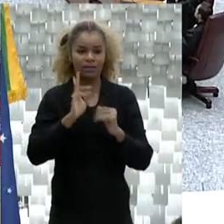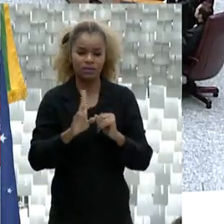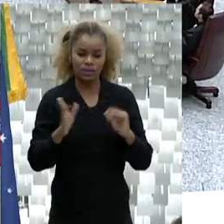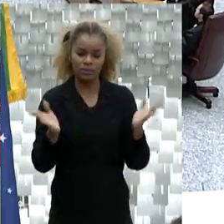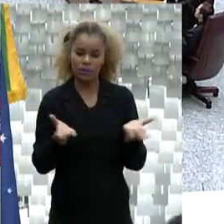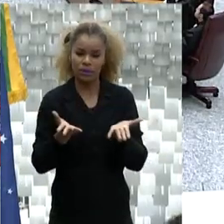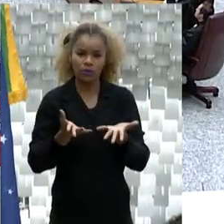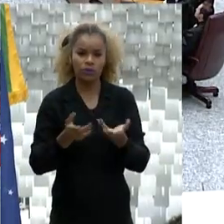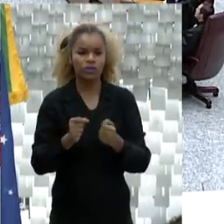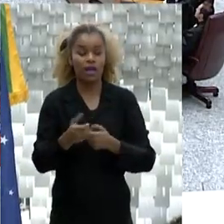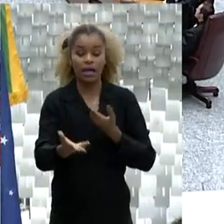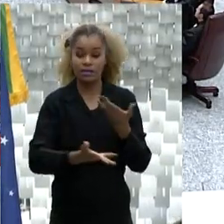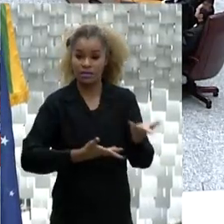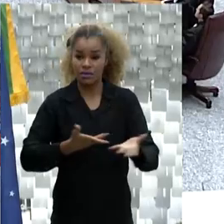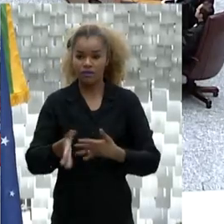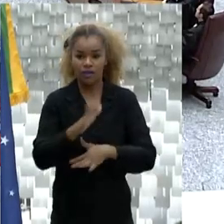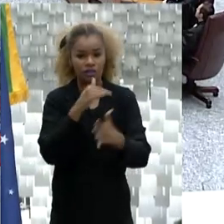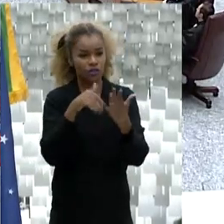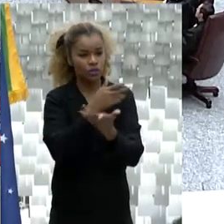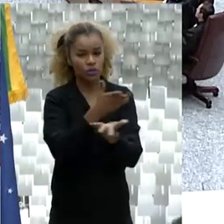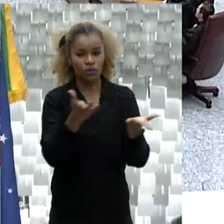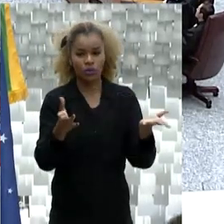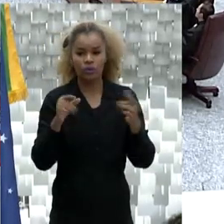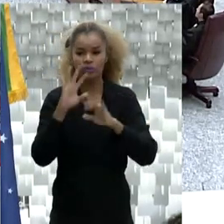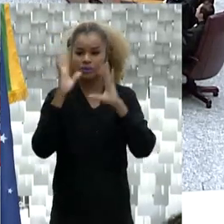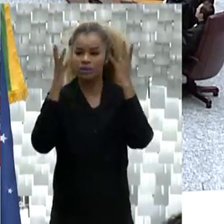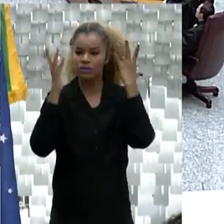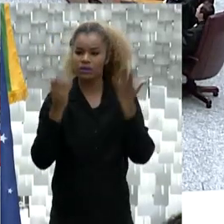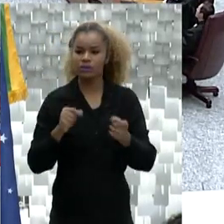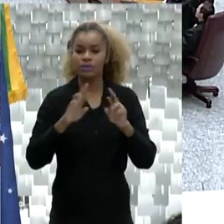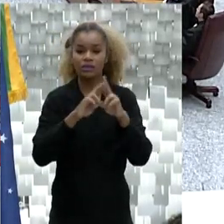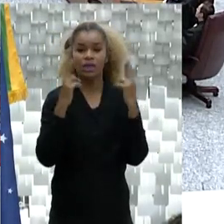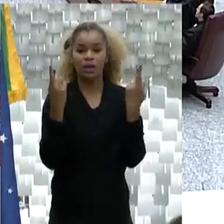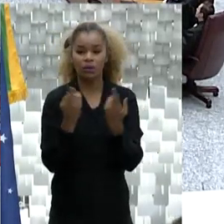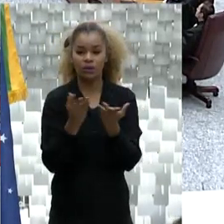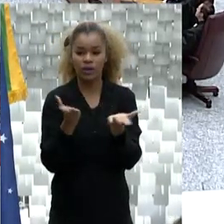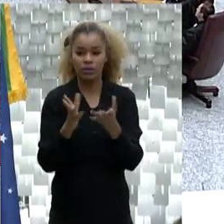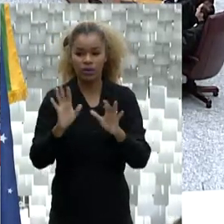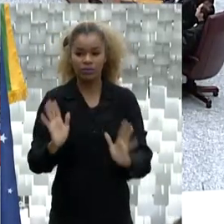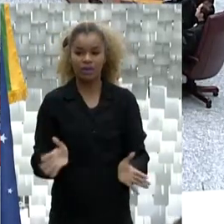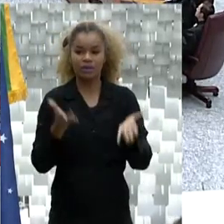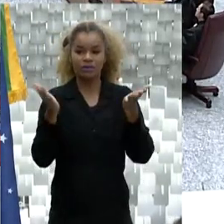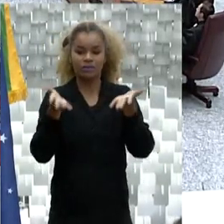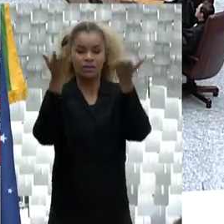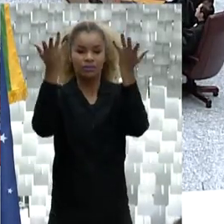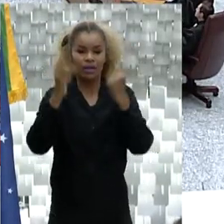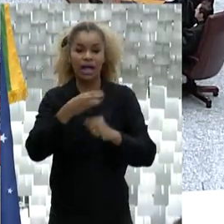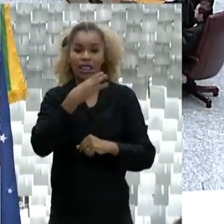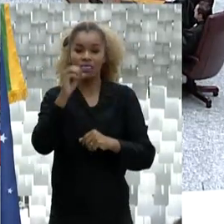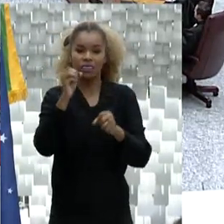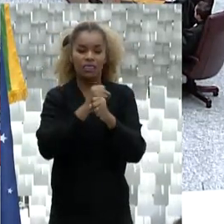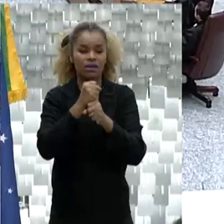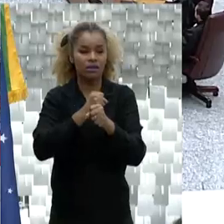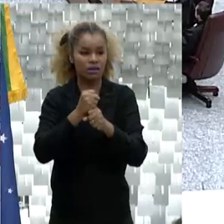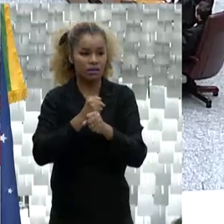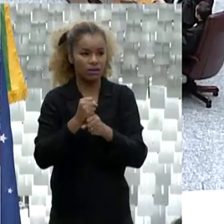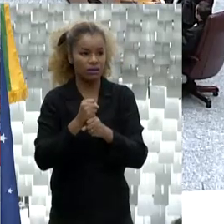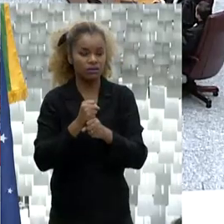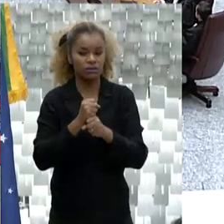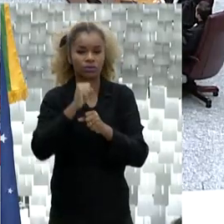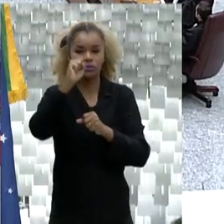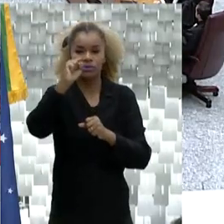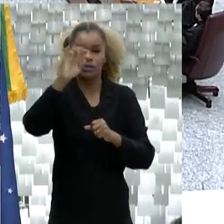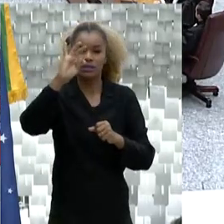hoje, servidores de todas as épocas, reúne-se para celebrar os 30 anos do